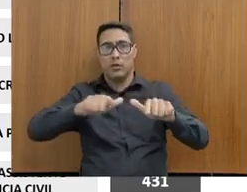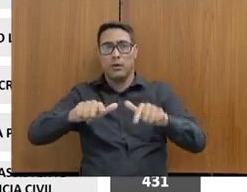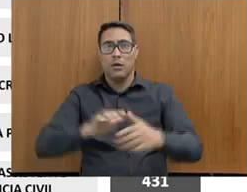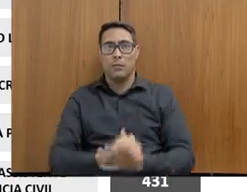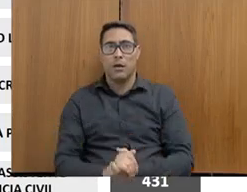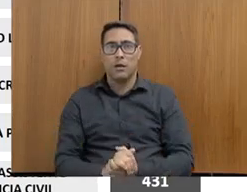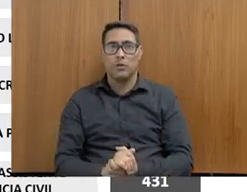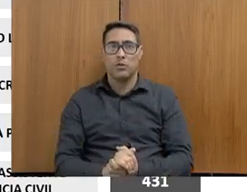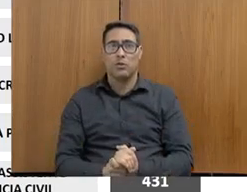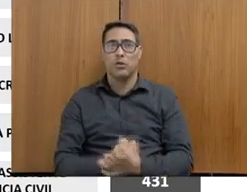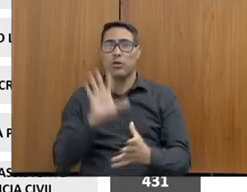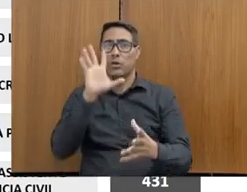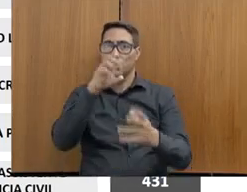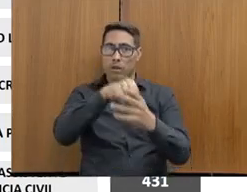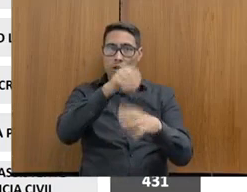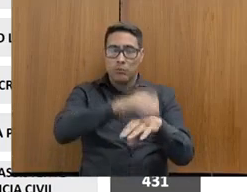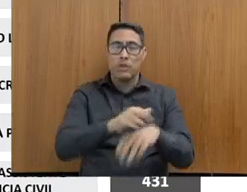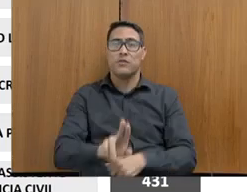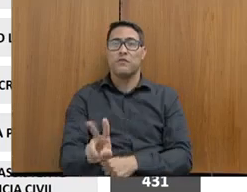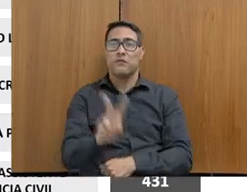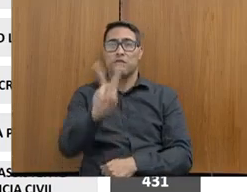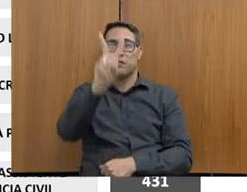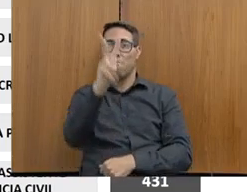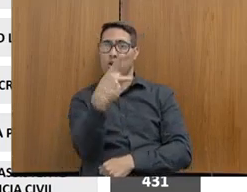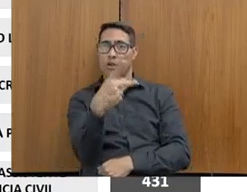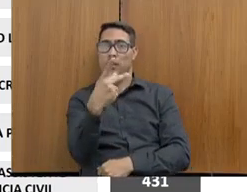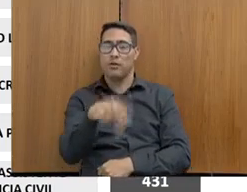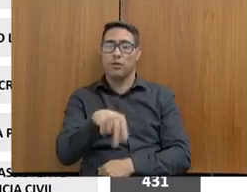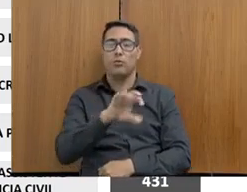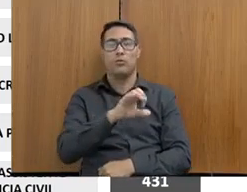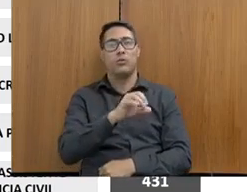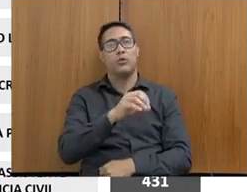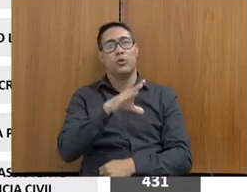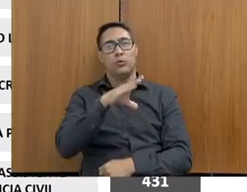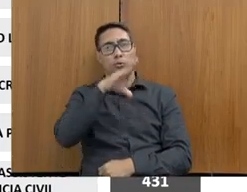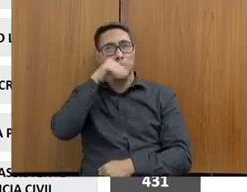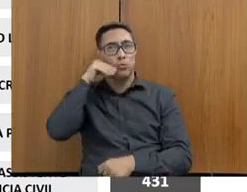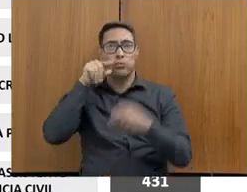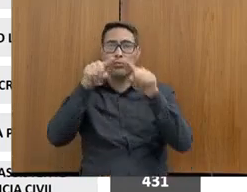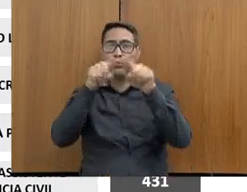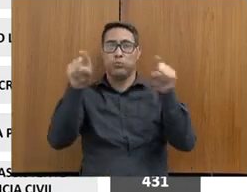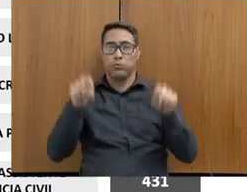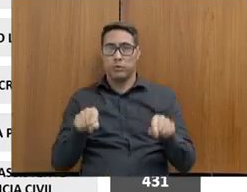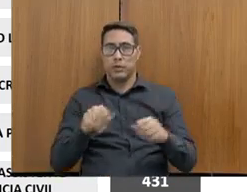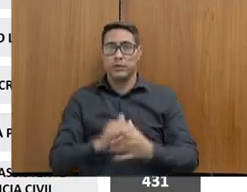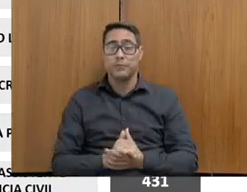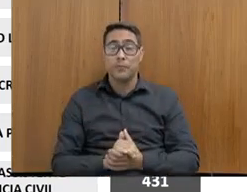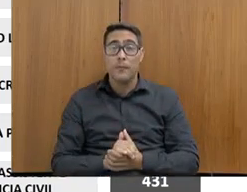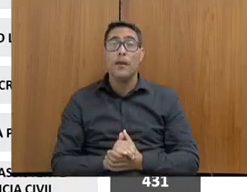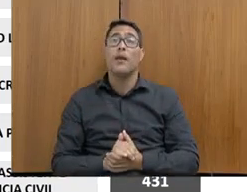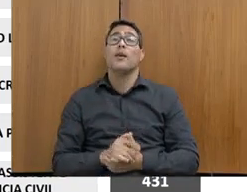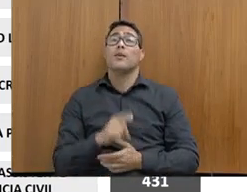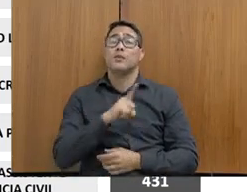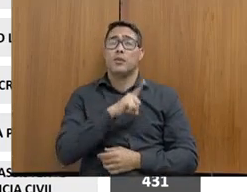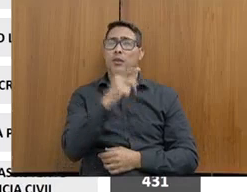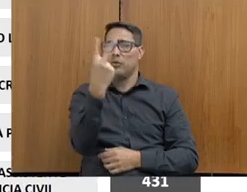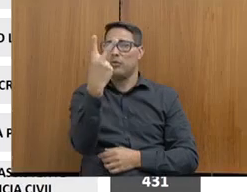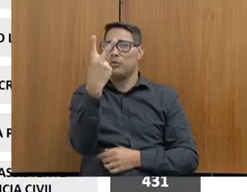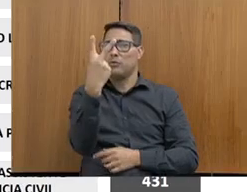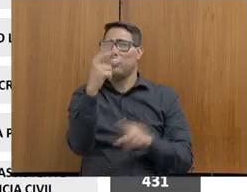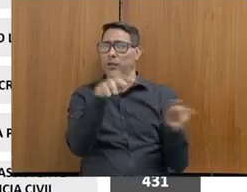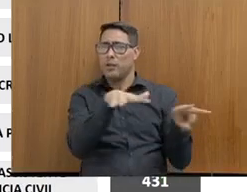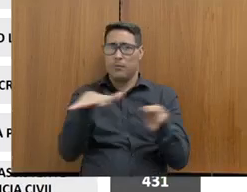dessa premissa de valorização do Servidor né Nós temos tivemos duas semanas atrás